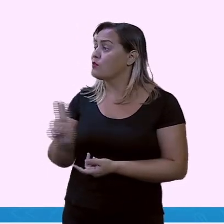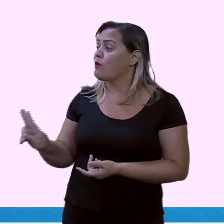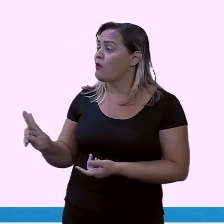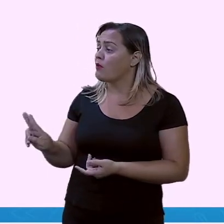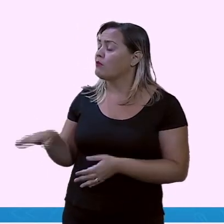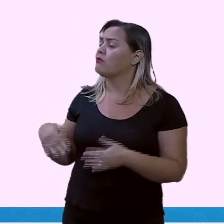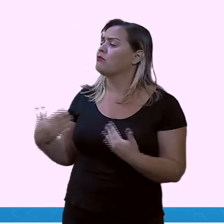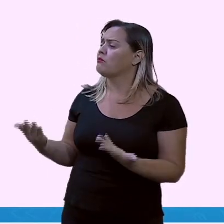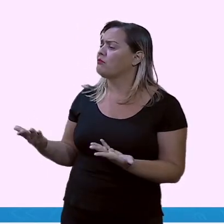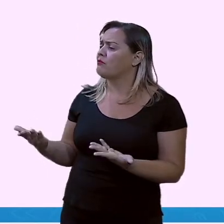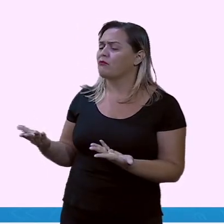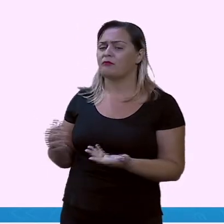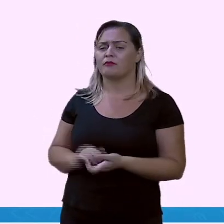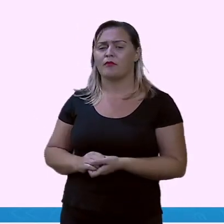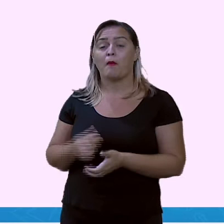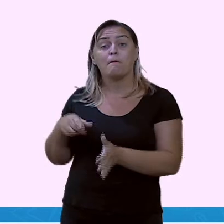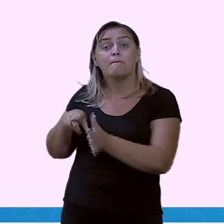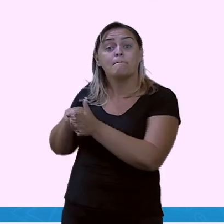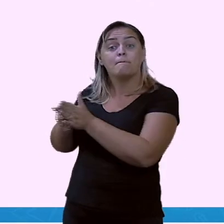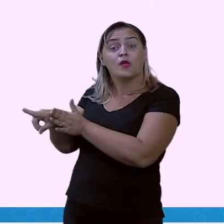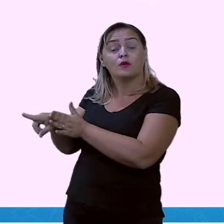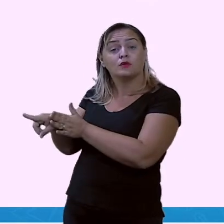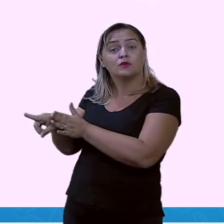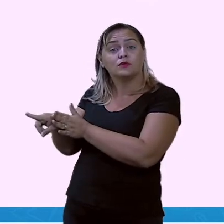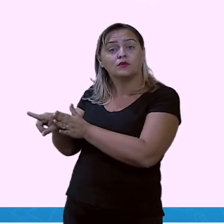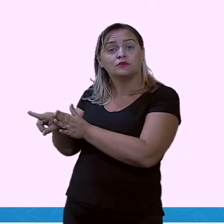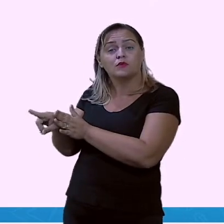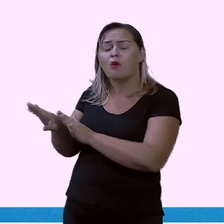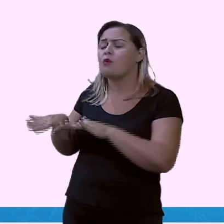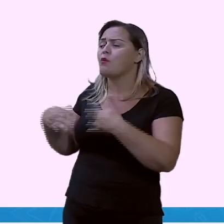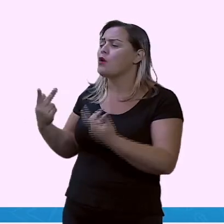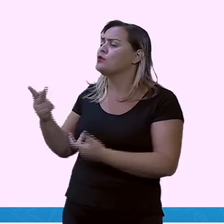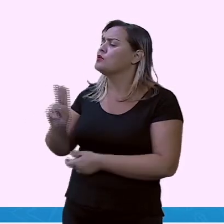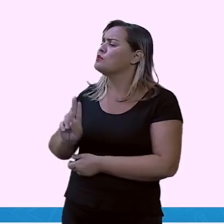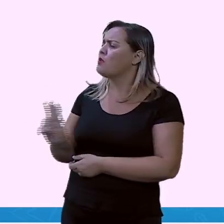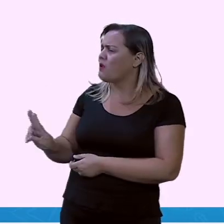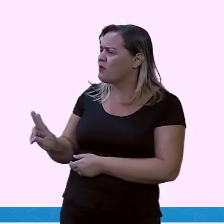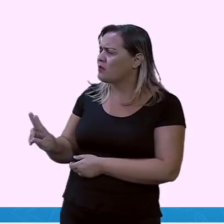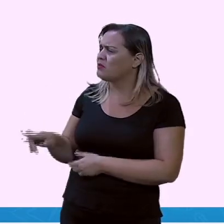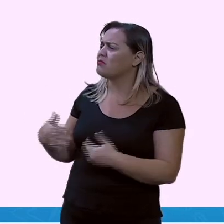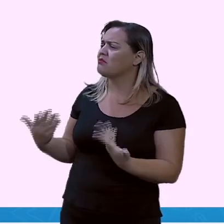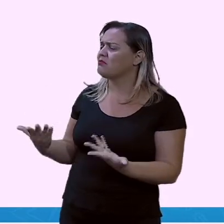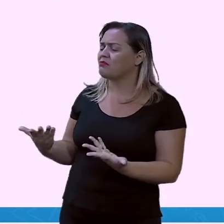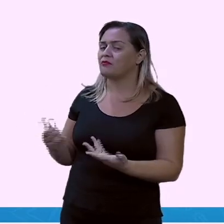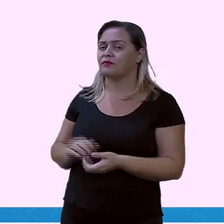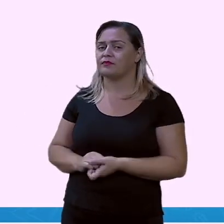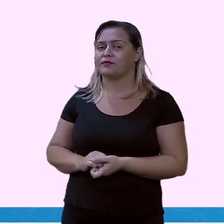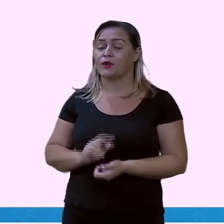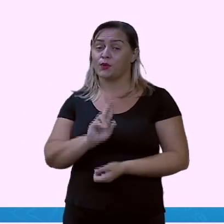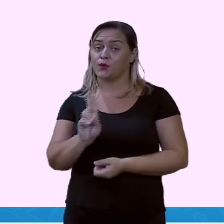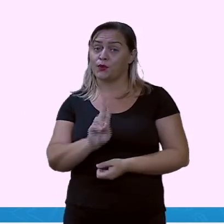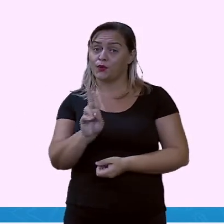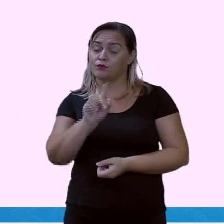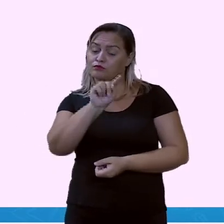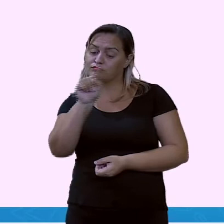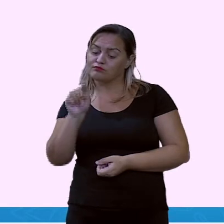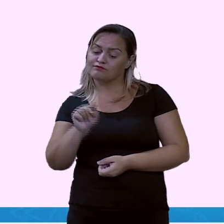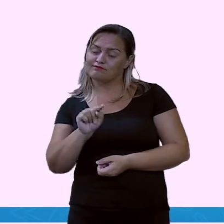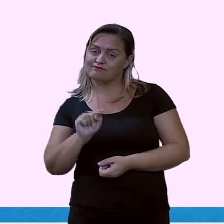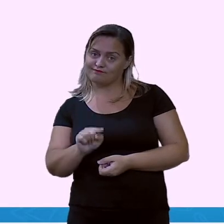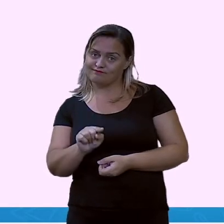uma pergunta àquela pessoa, eu quero saber qual o nome dela. Então, eu tenho um ponto de